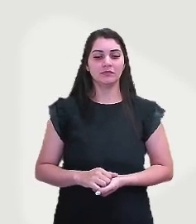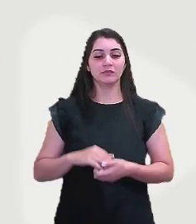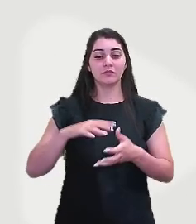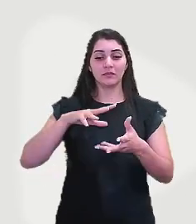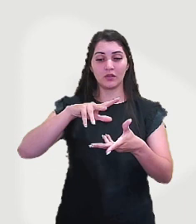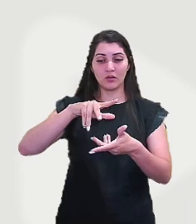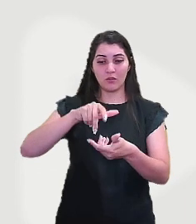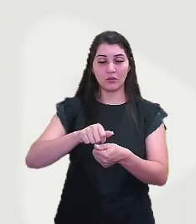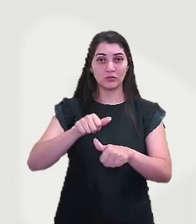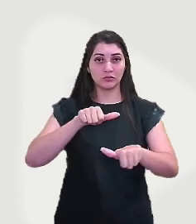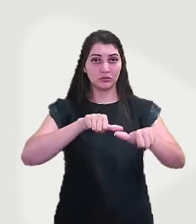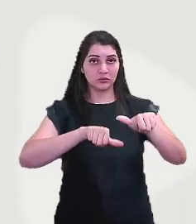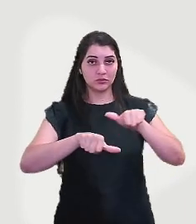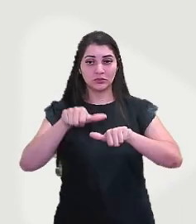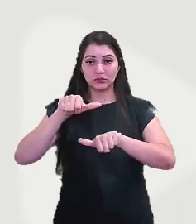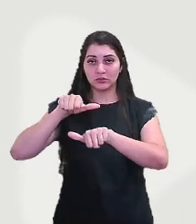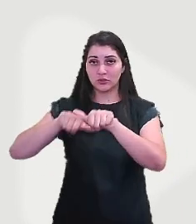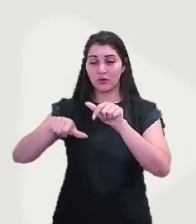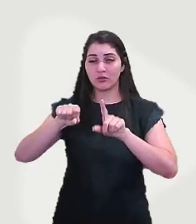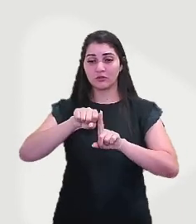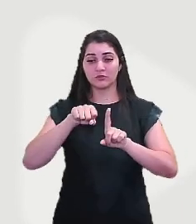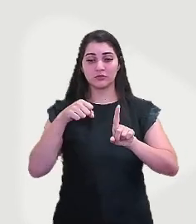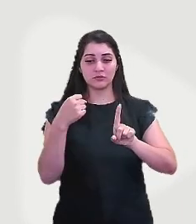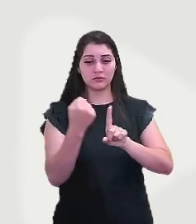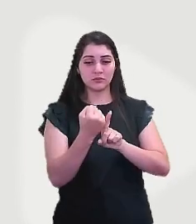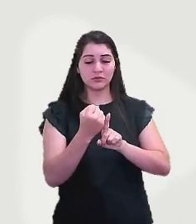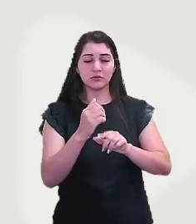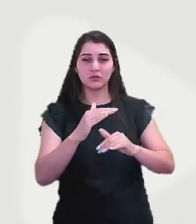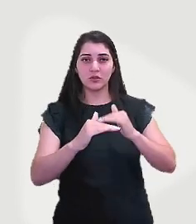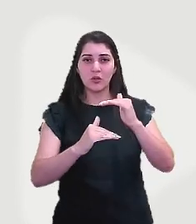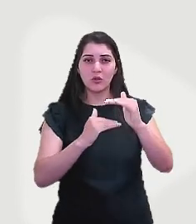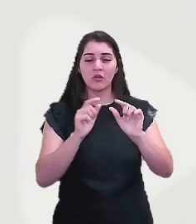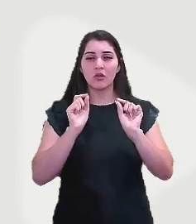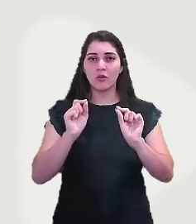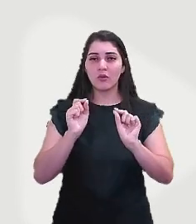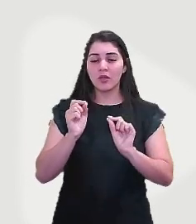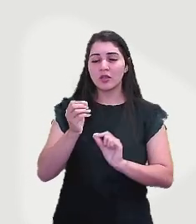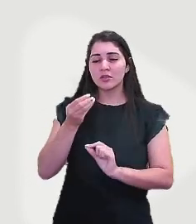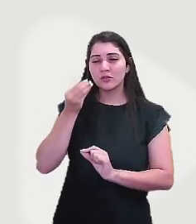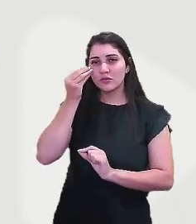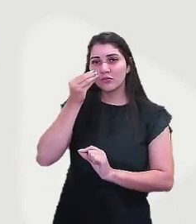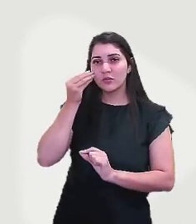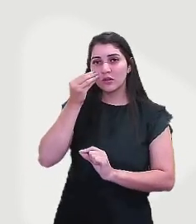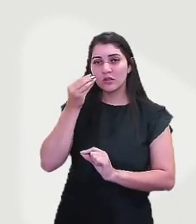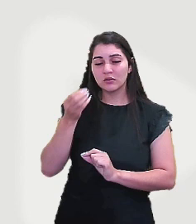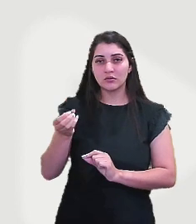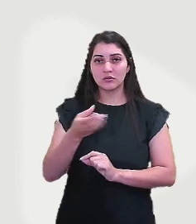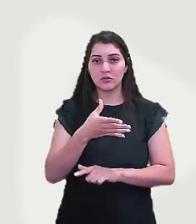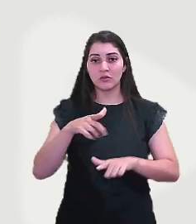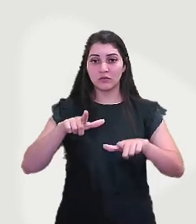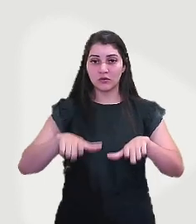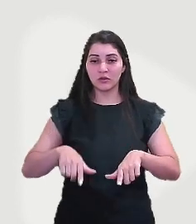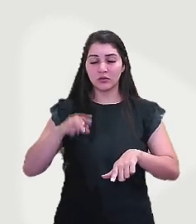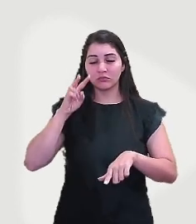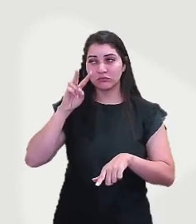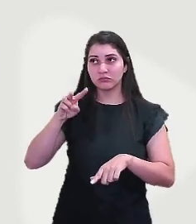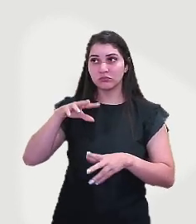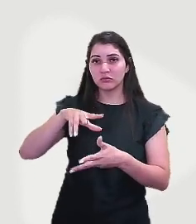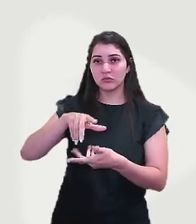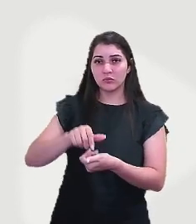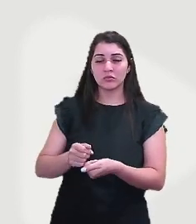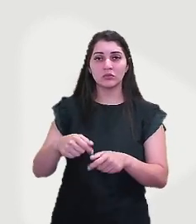Um mundo de trocas e sociabilidade se constrói a partir da experiência no novo local, formas de ver o mundo, domínio de